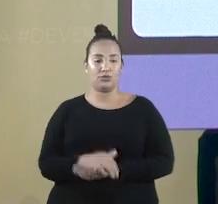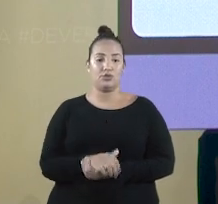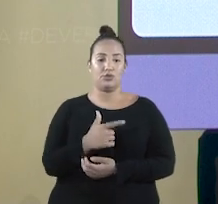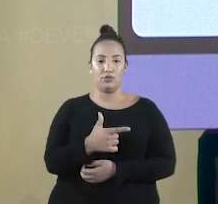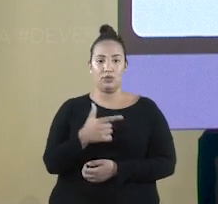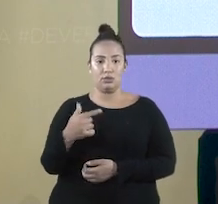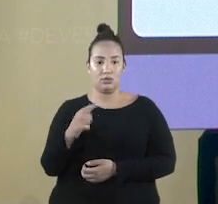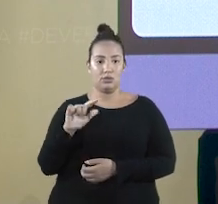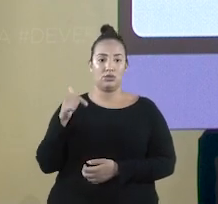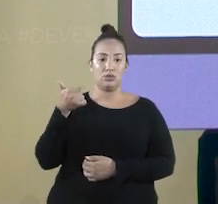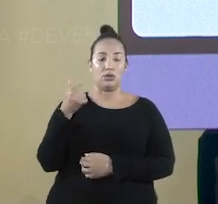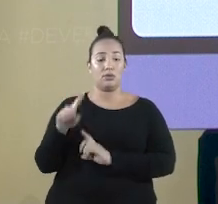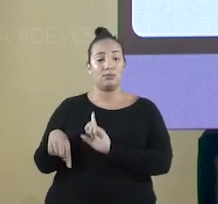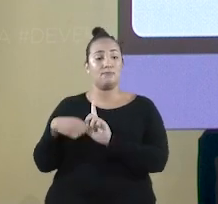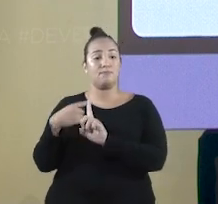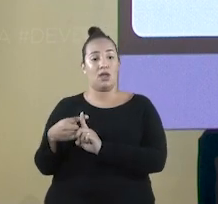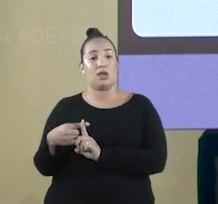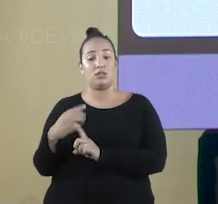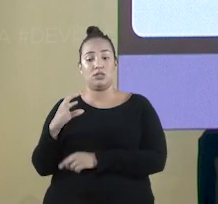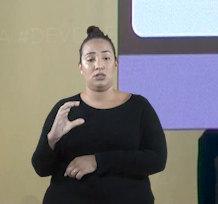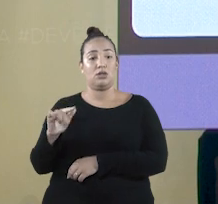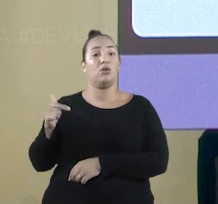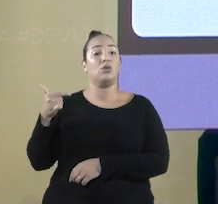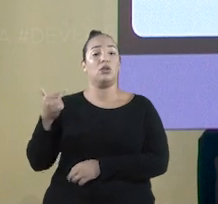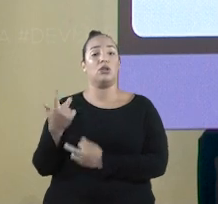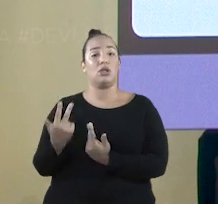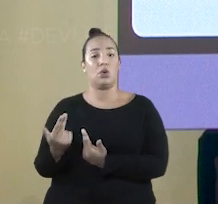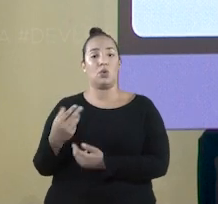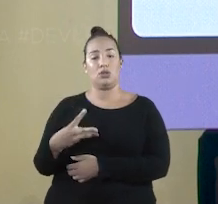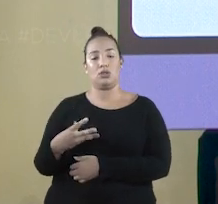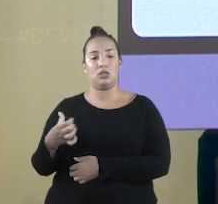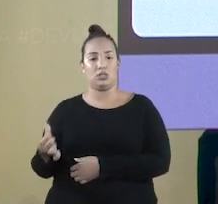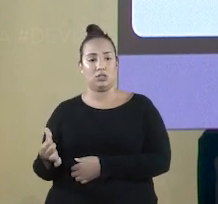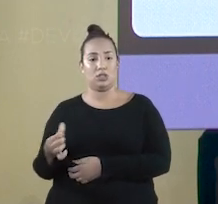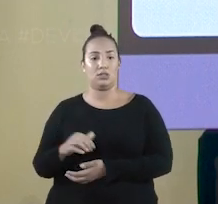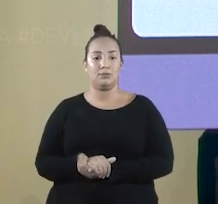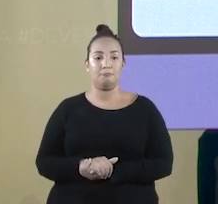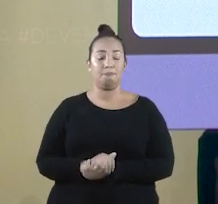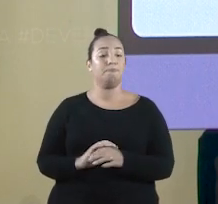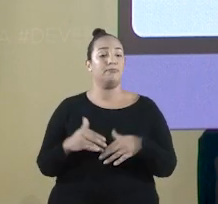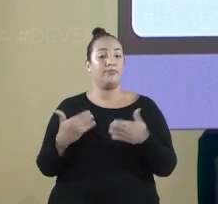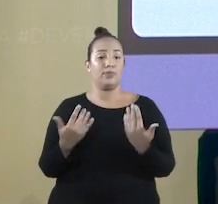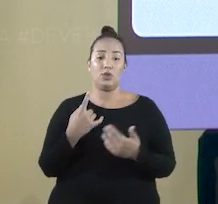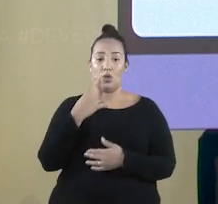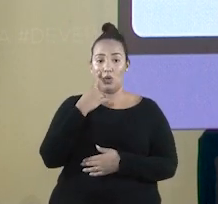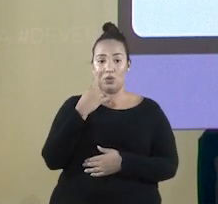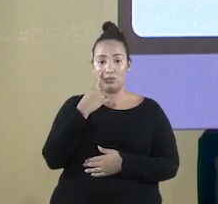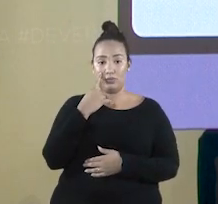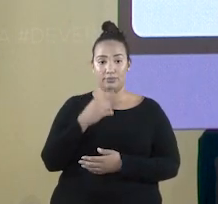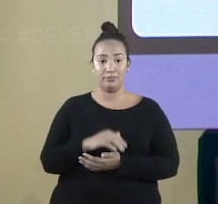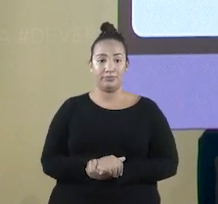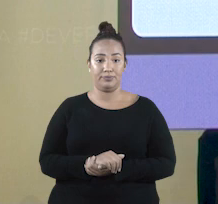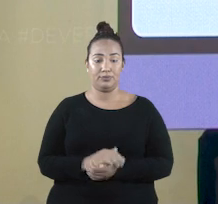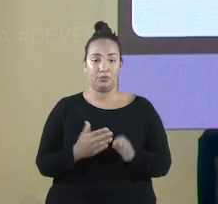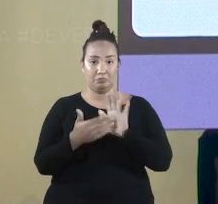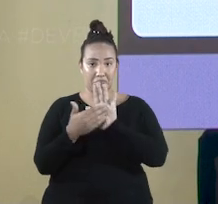27. Então, 27 ao quadrado mais C ao quadrado, que é 36. Ok? Então, vamos tirar